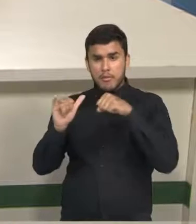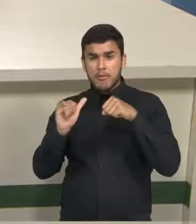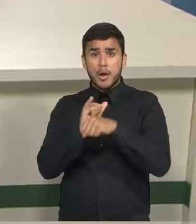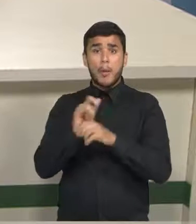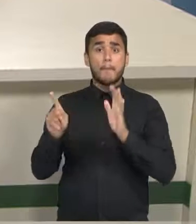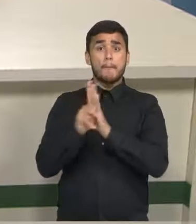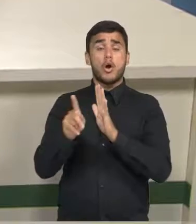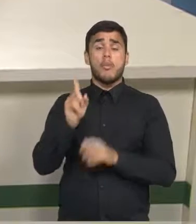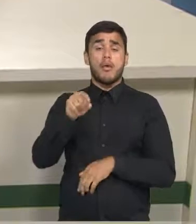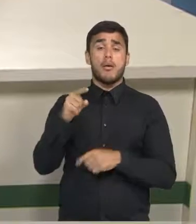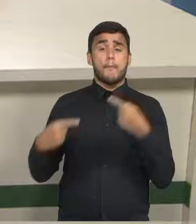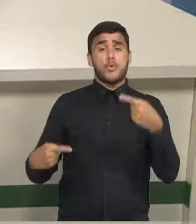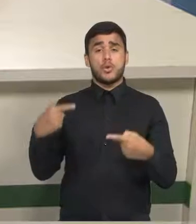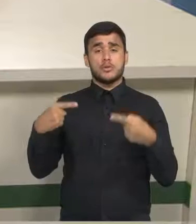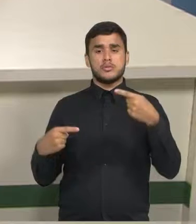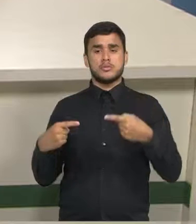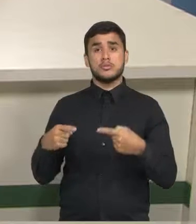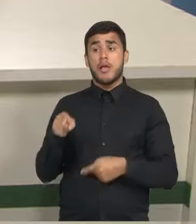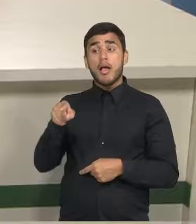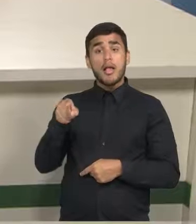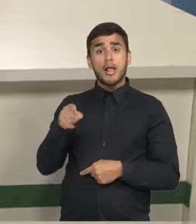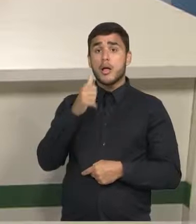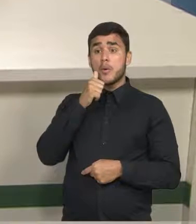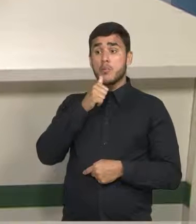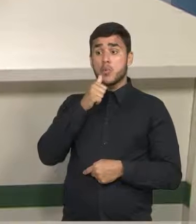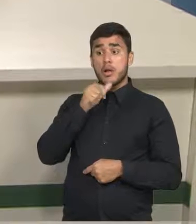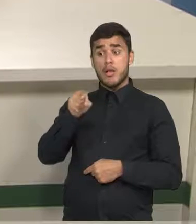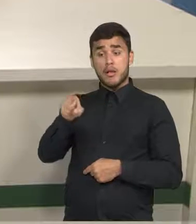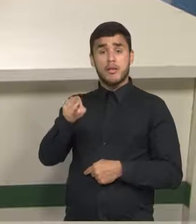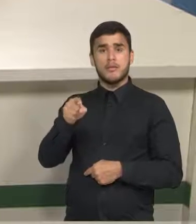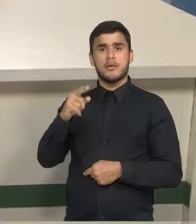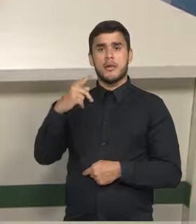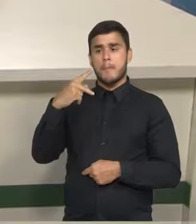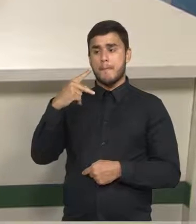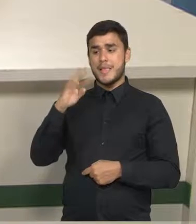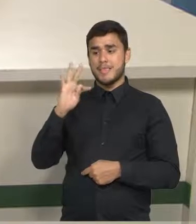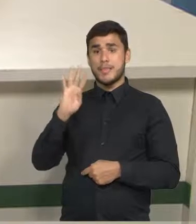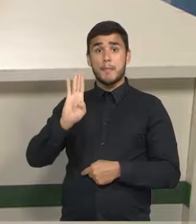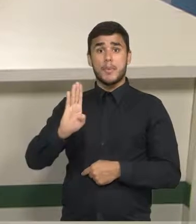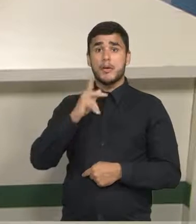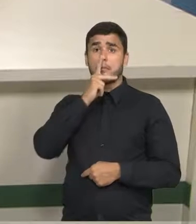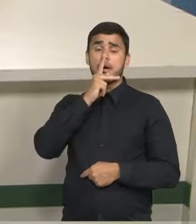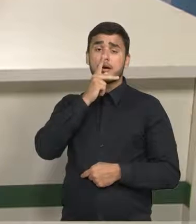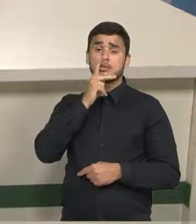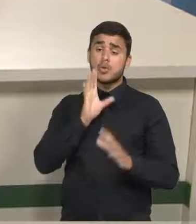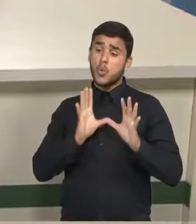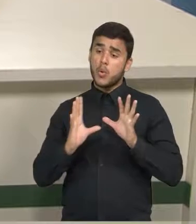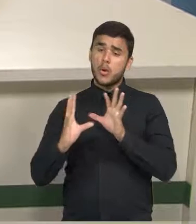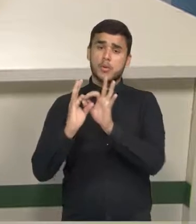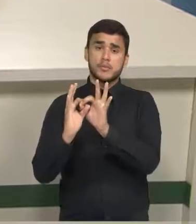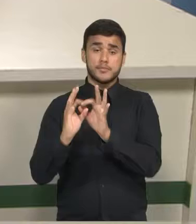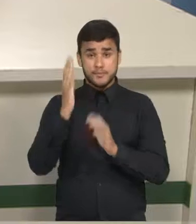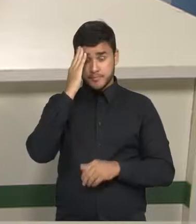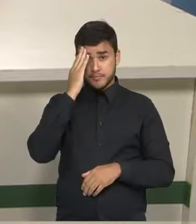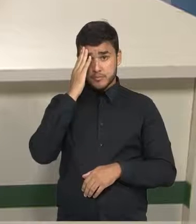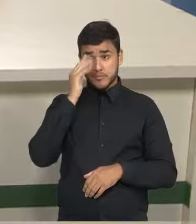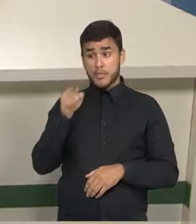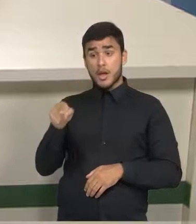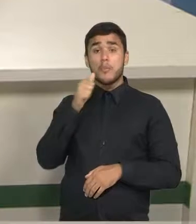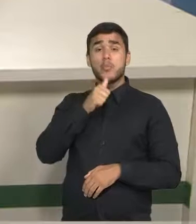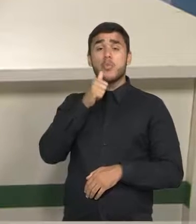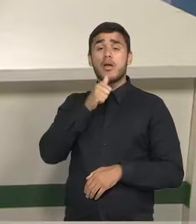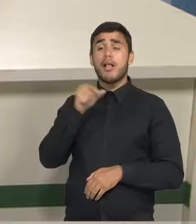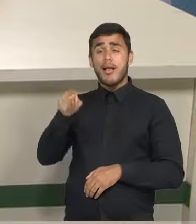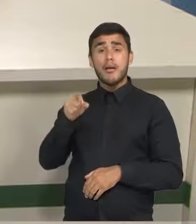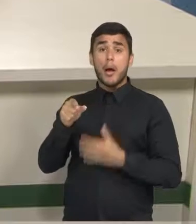tenha no arco de aliança o PTB, em que o presidente do PTB indica a filha dele. E mais nada. E se fica discutindo se ela